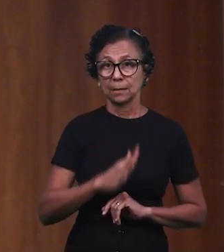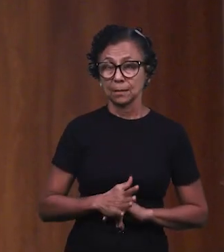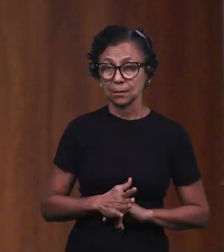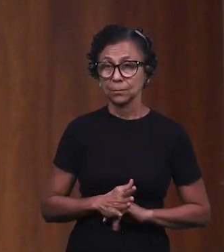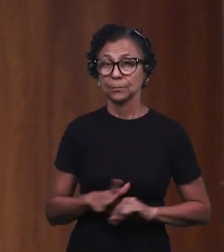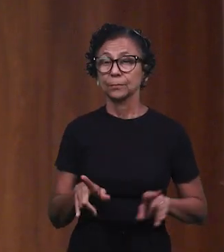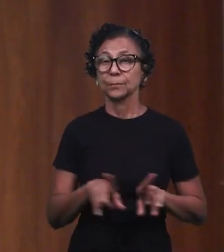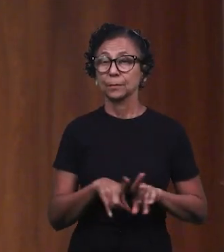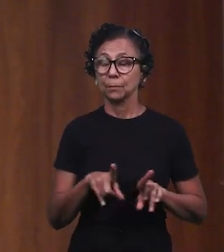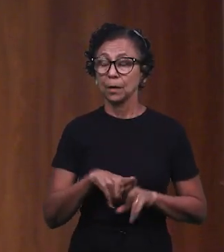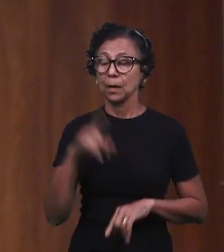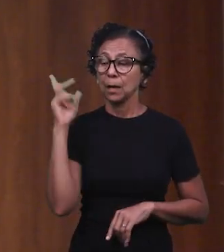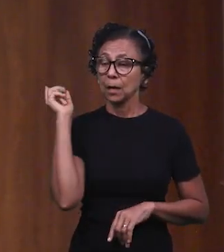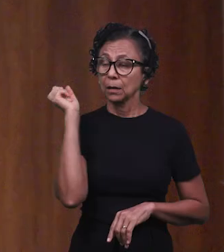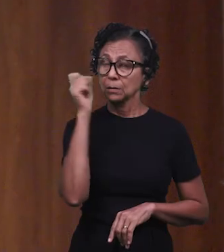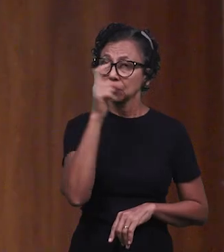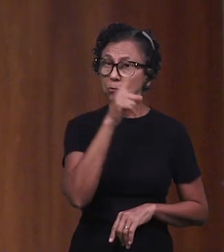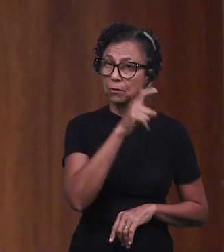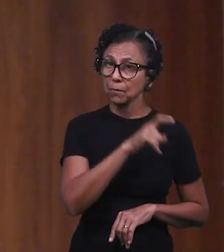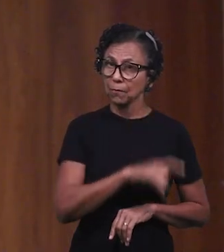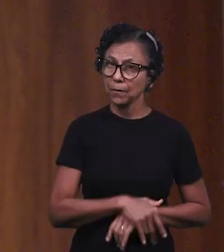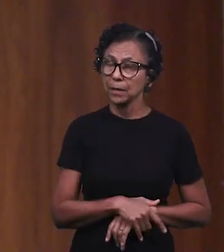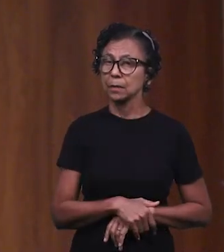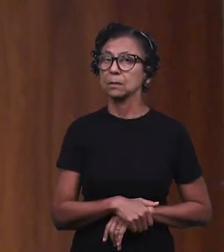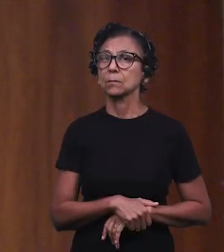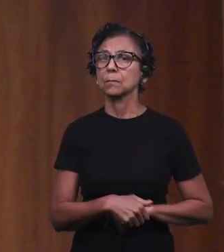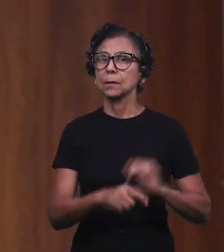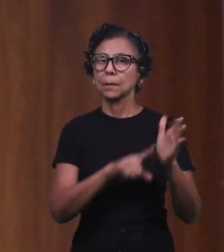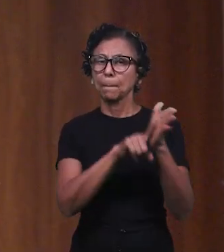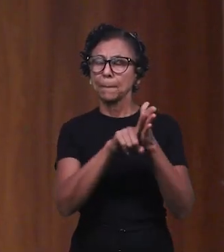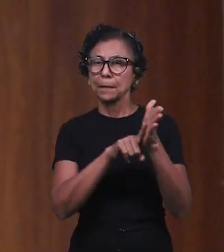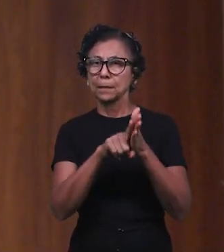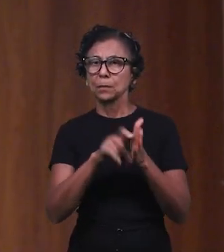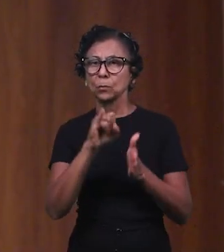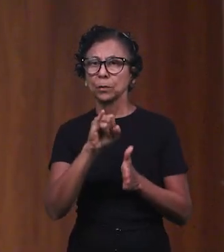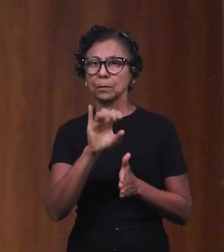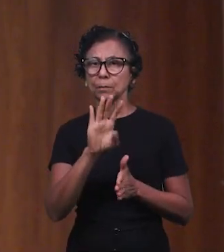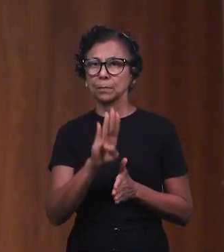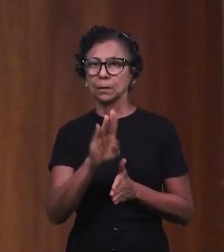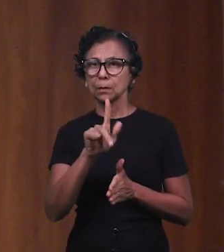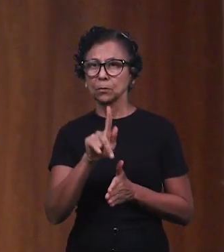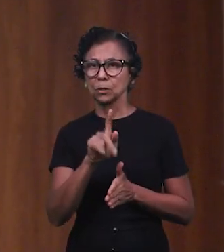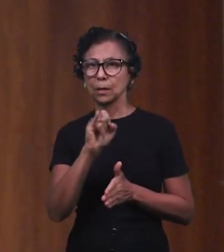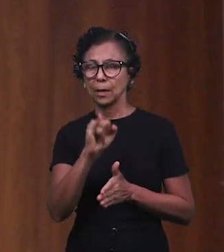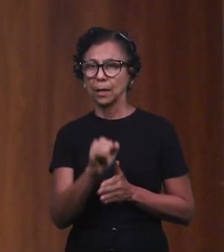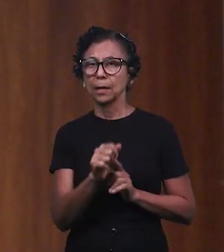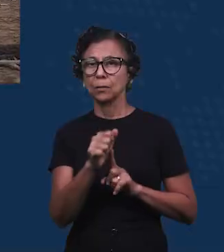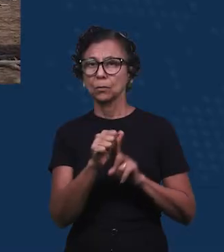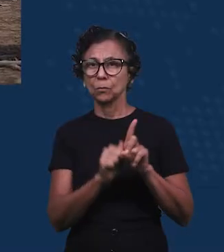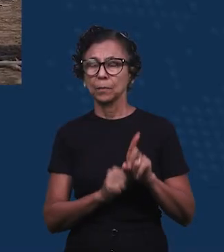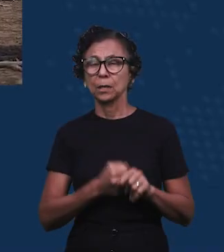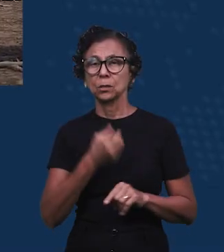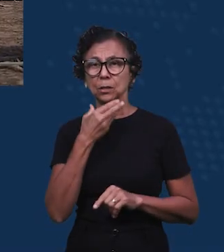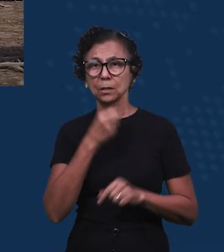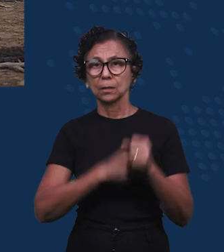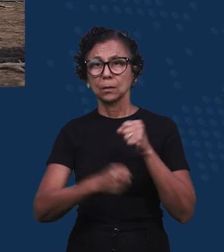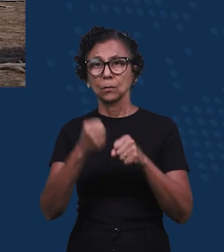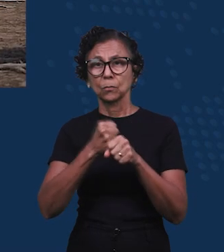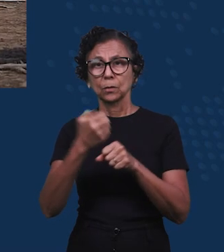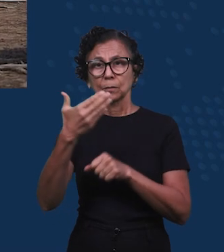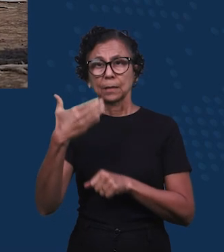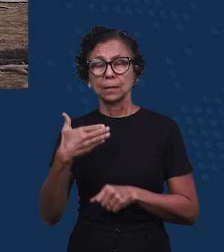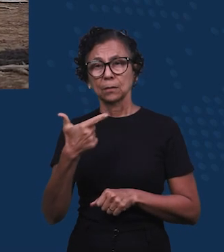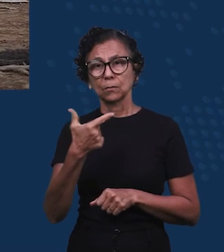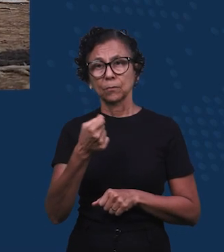também é crítica. De acordo com dados divulgados pelo IBGE, em dezembro de 2024,